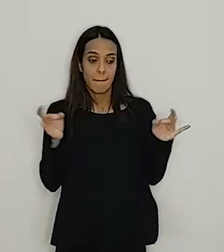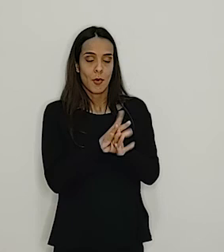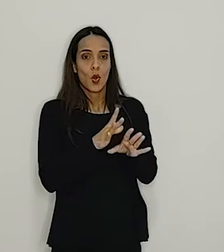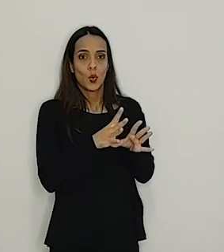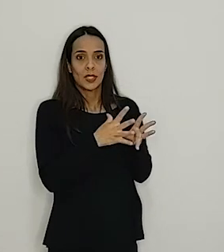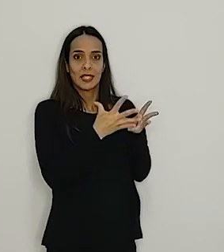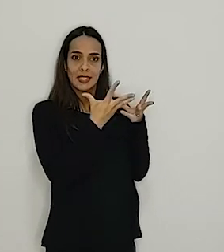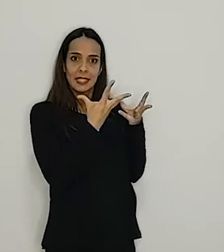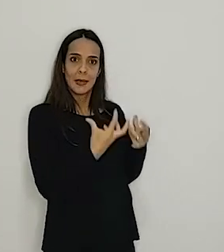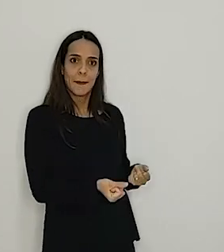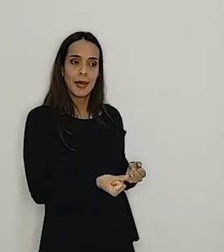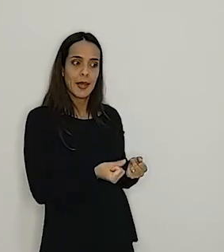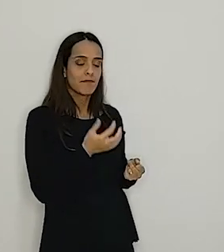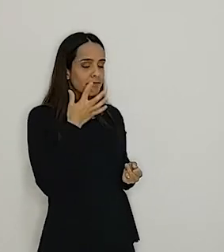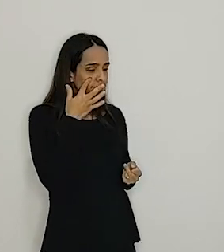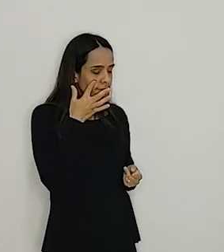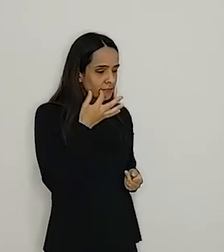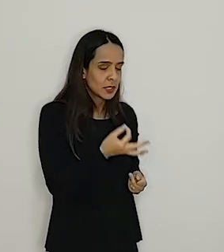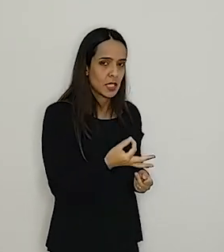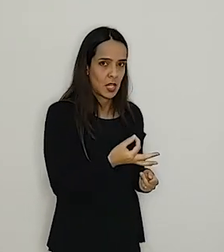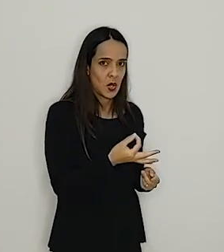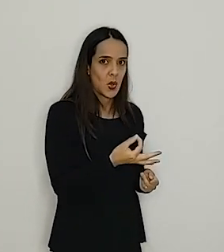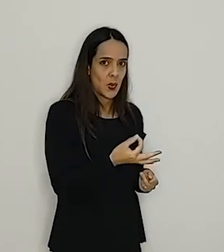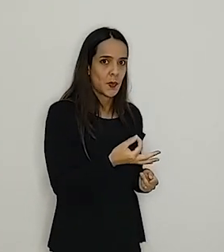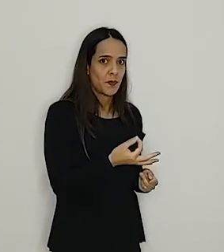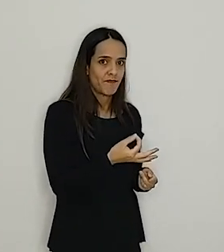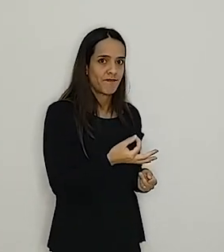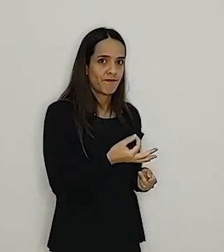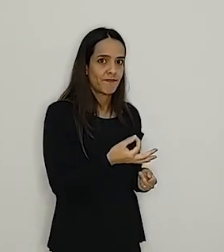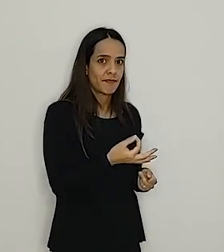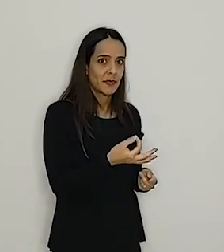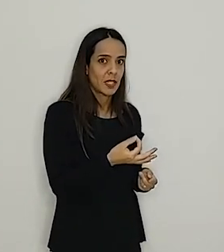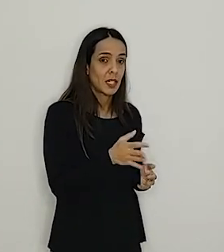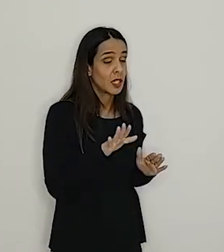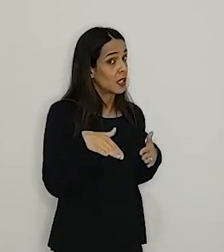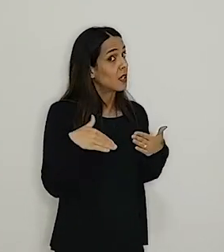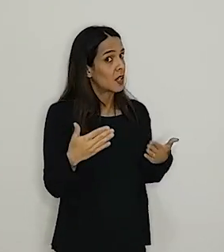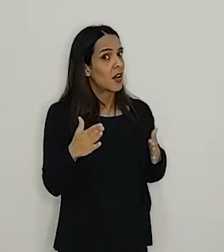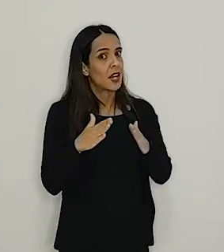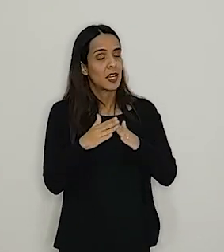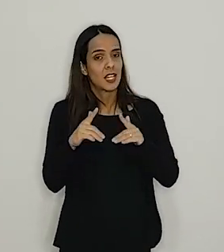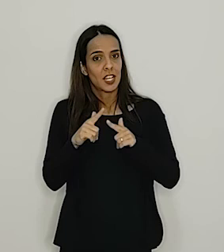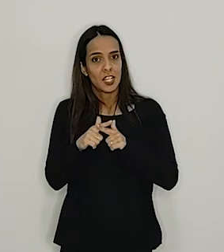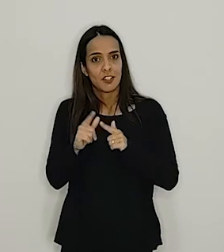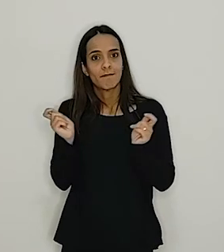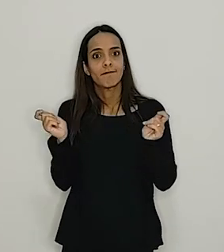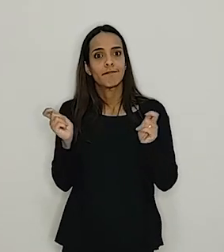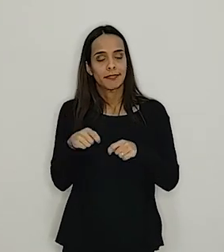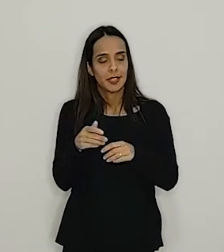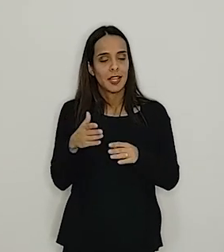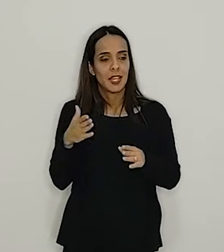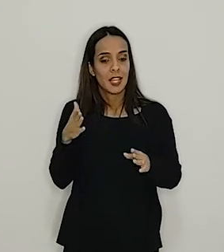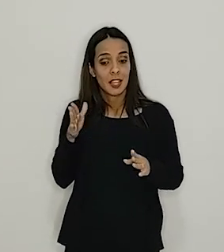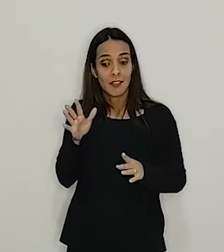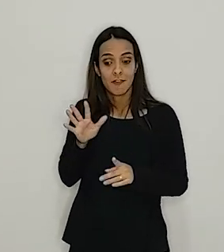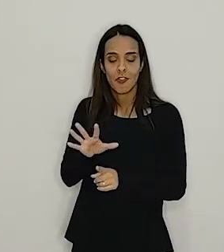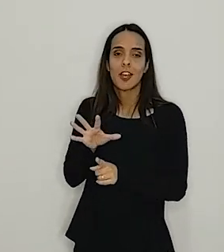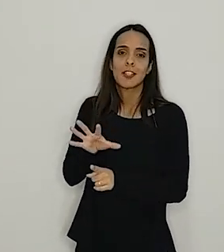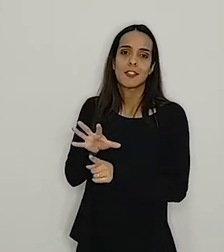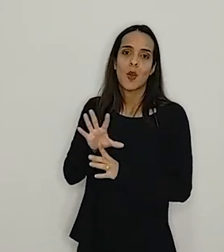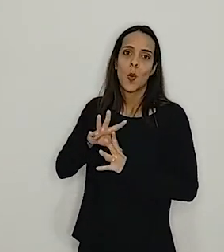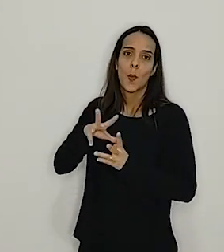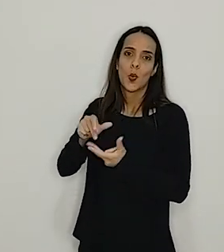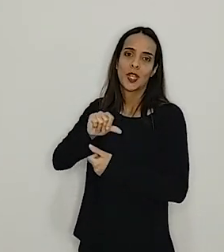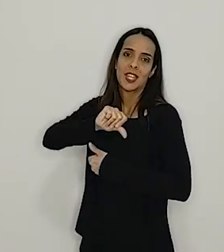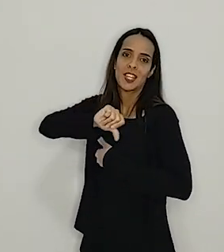misericordiosa, com uma escuta ativa e então ser uma igreja eficaz, que produza transformação no